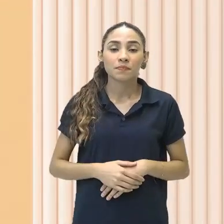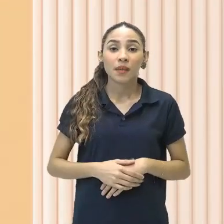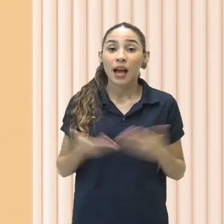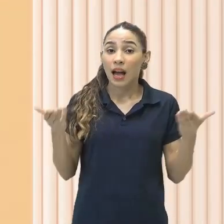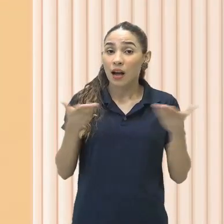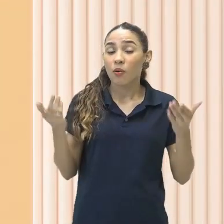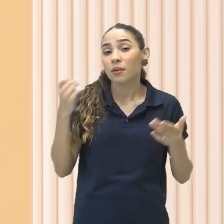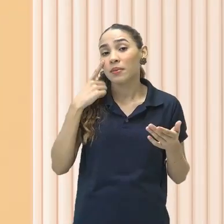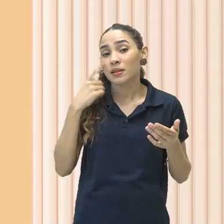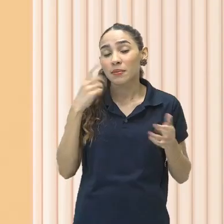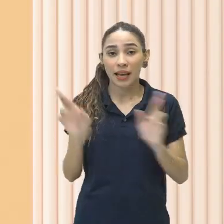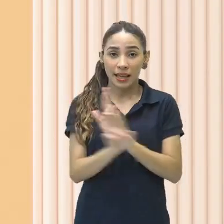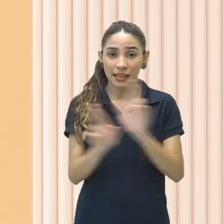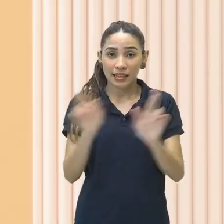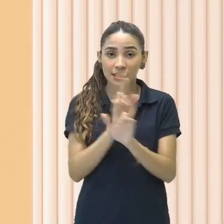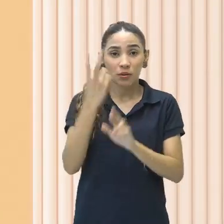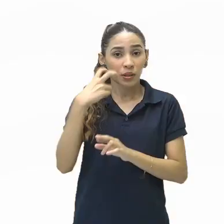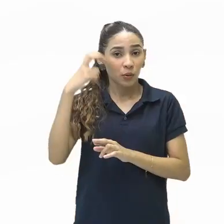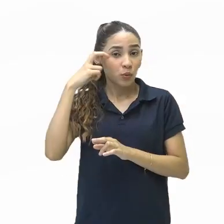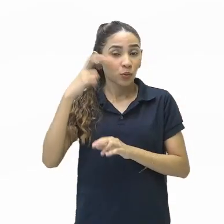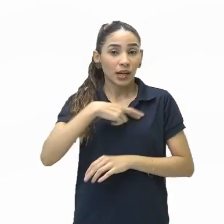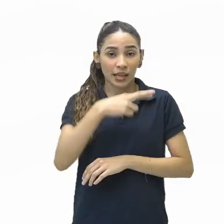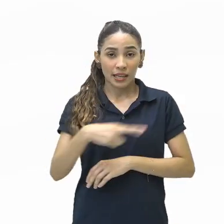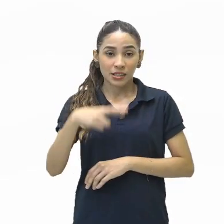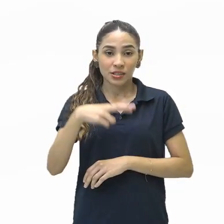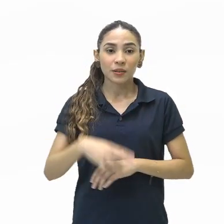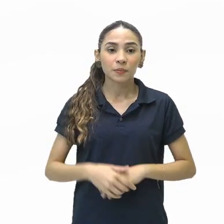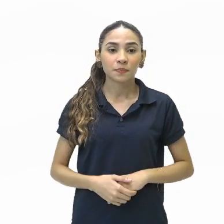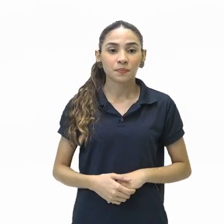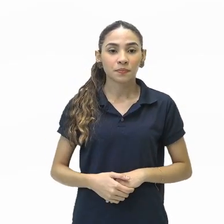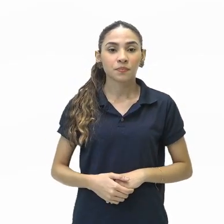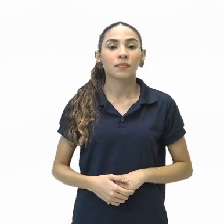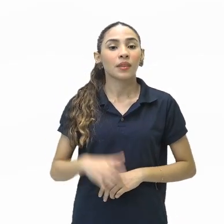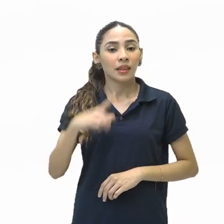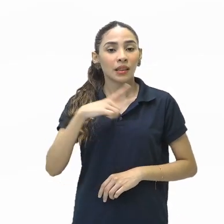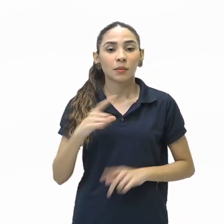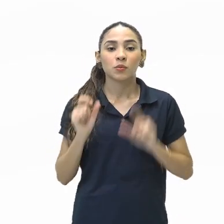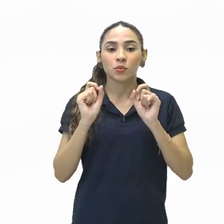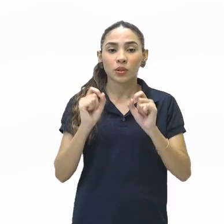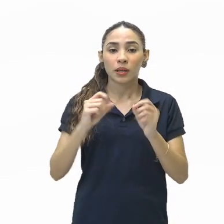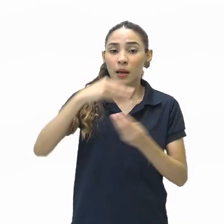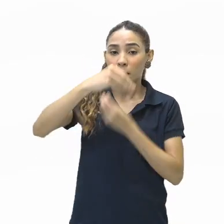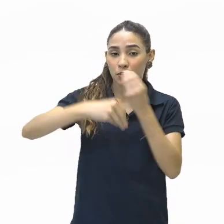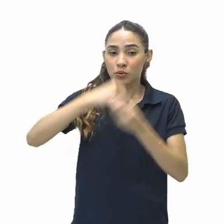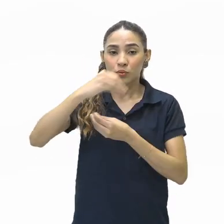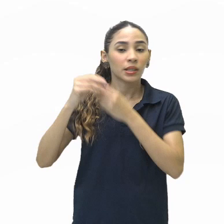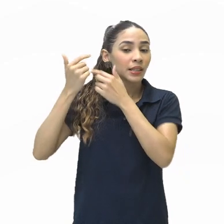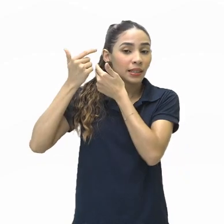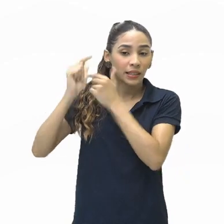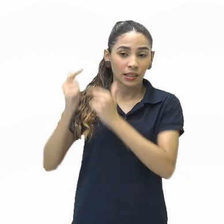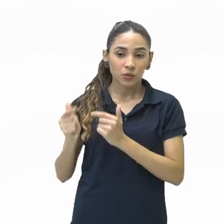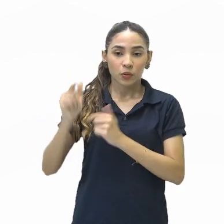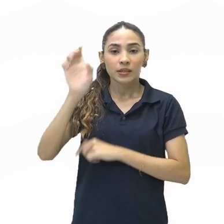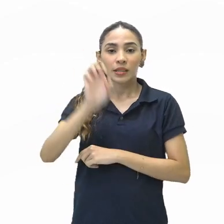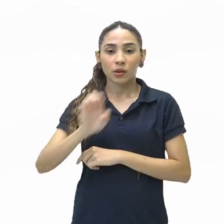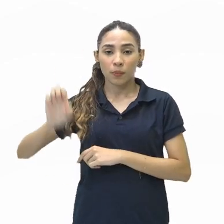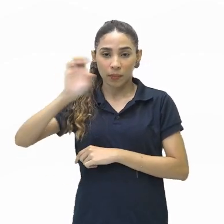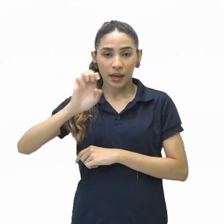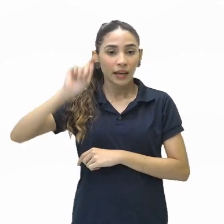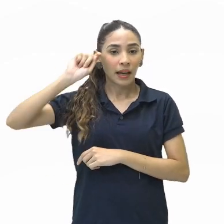agora observar a relação da cultura e religião neste momento. Temos a mistura de tradições